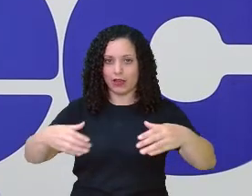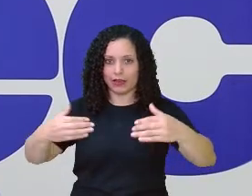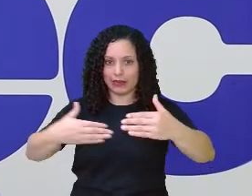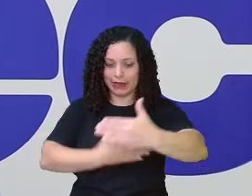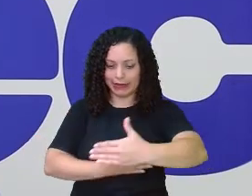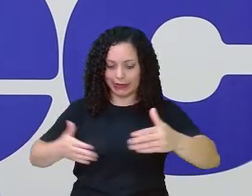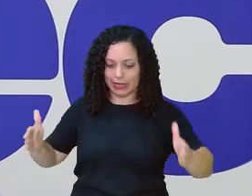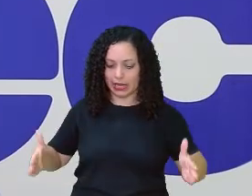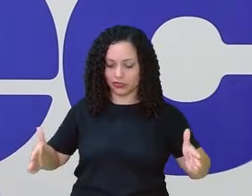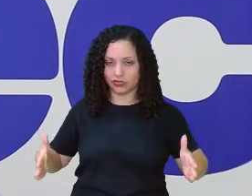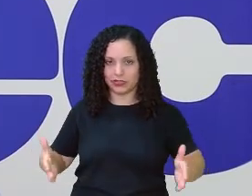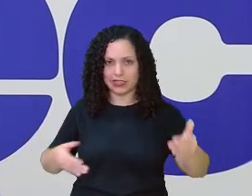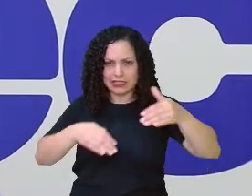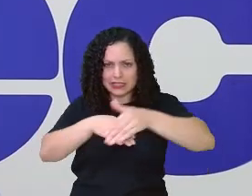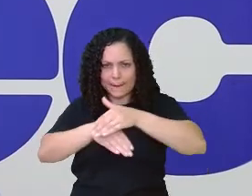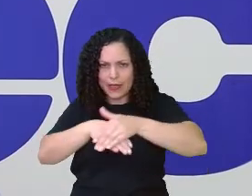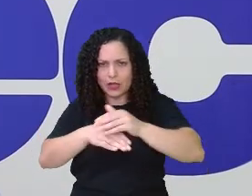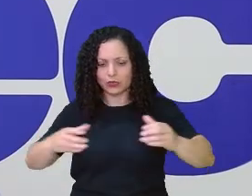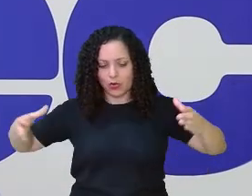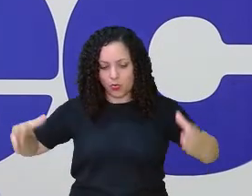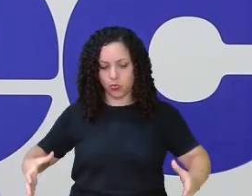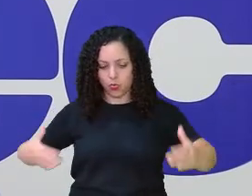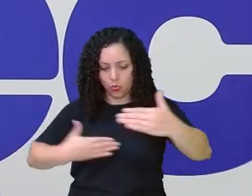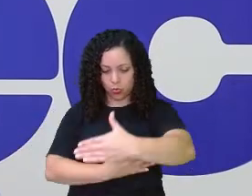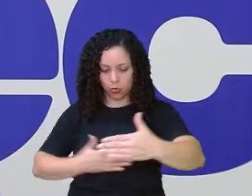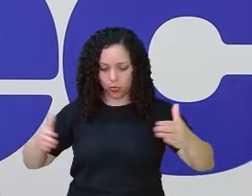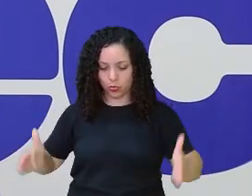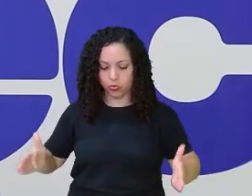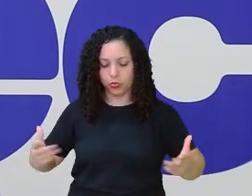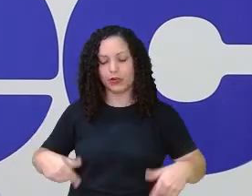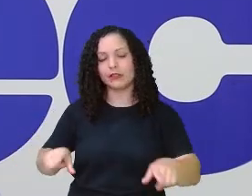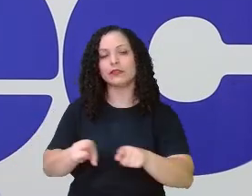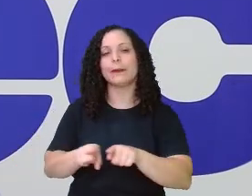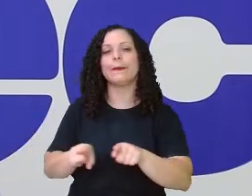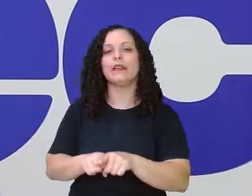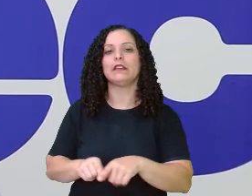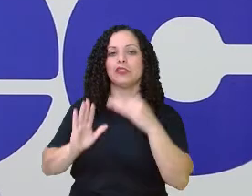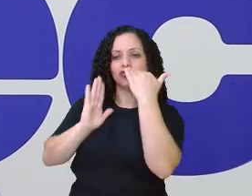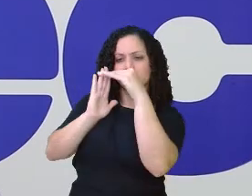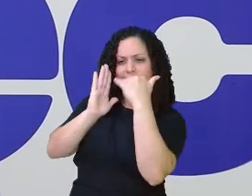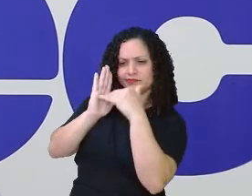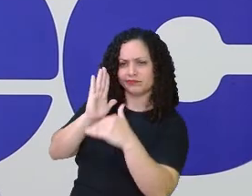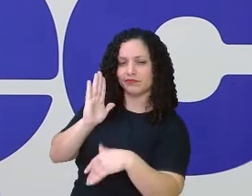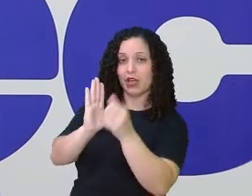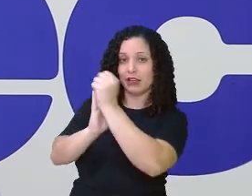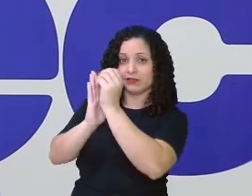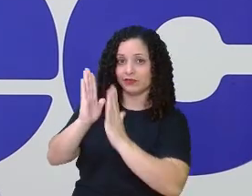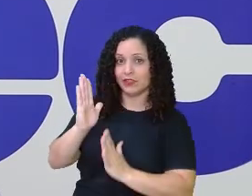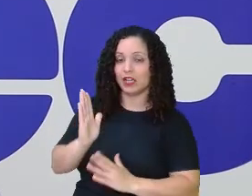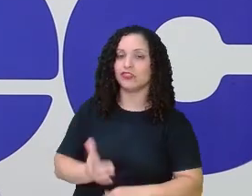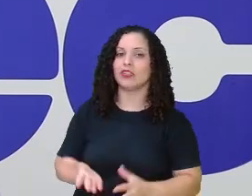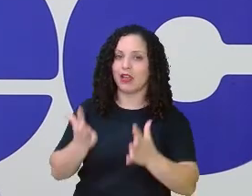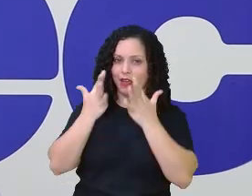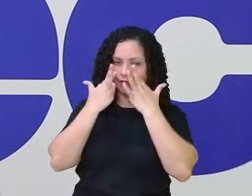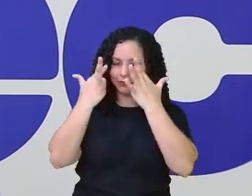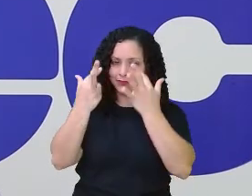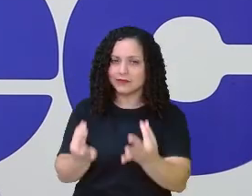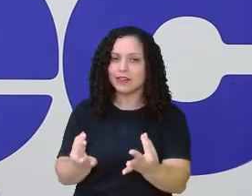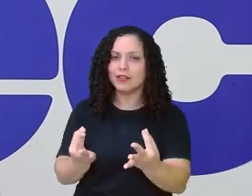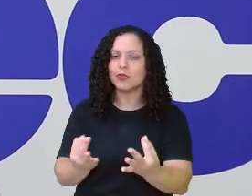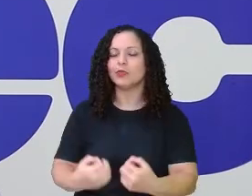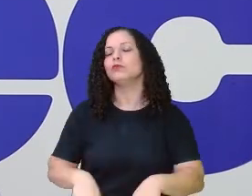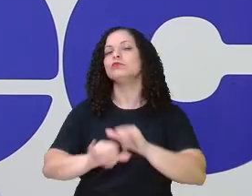volume de base quadrada. E outra coisa, sobre as questões, é bom sempre ficar atento, como o professor Ricardinho falou.